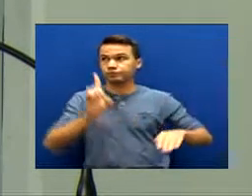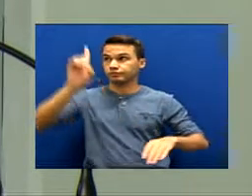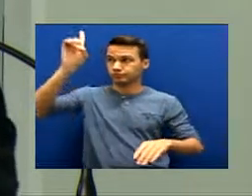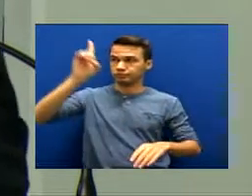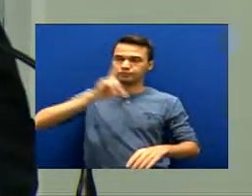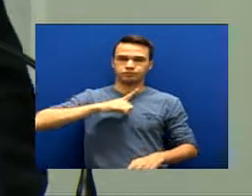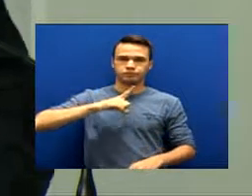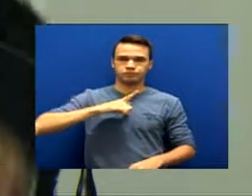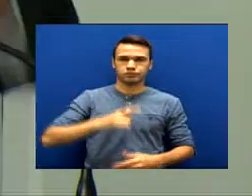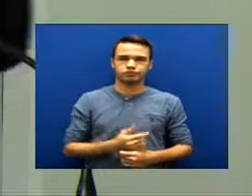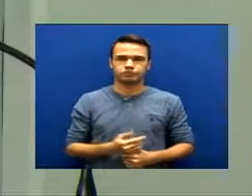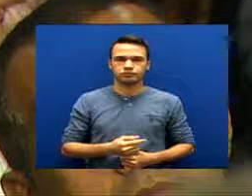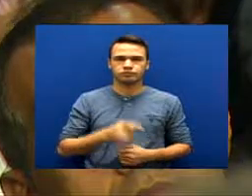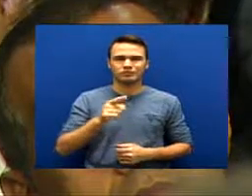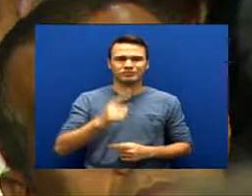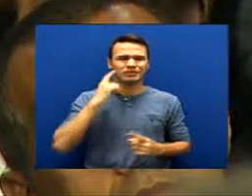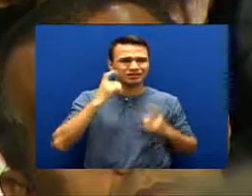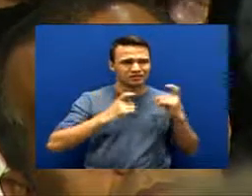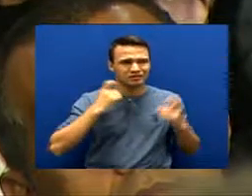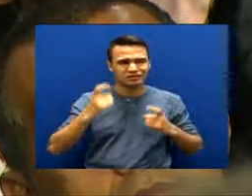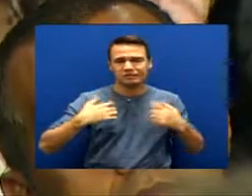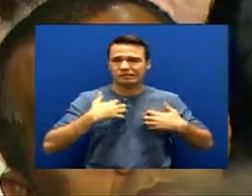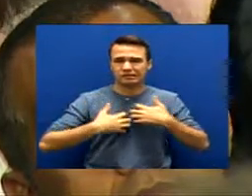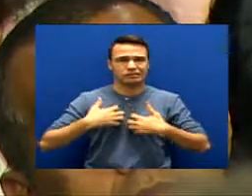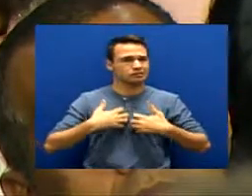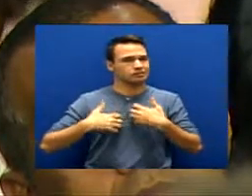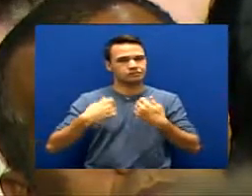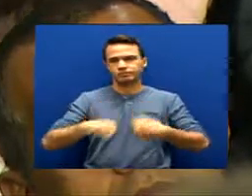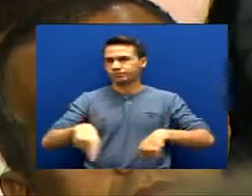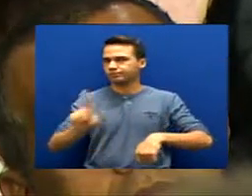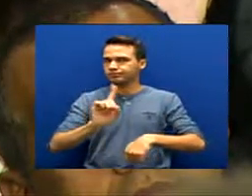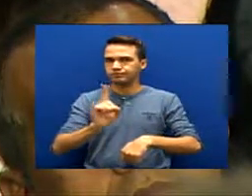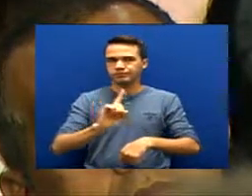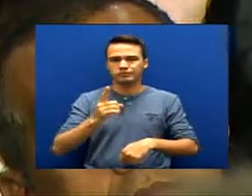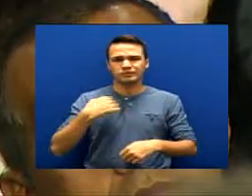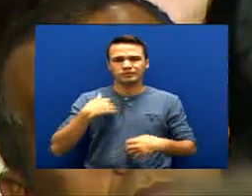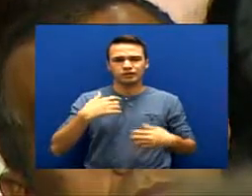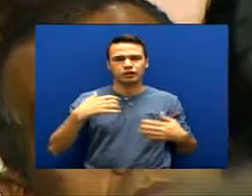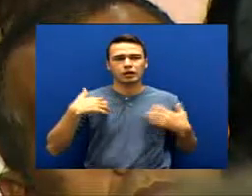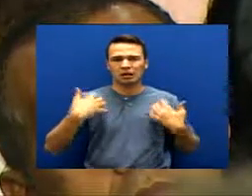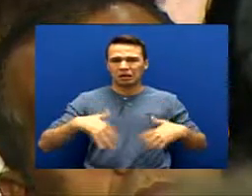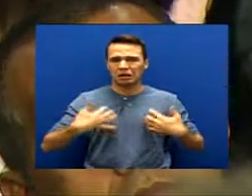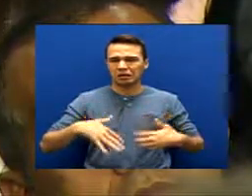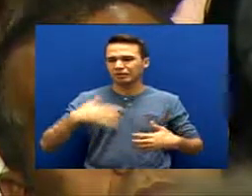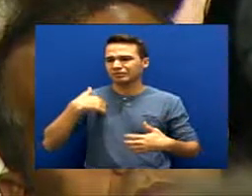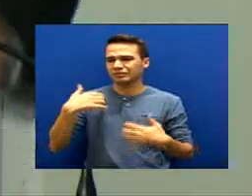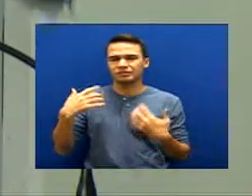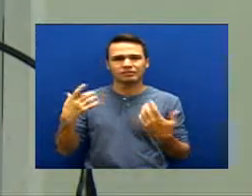de ações da natureza. O Salmo fala de guerra de nações.